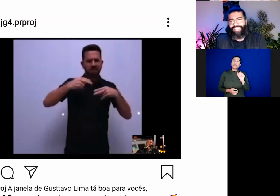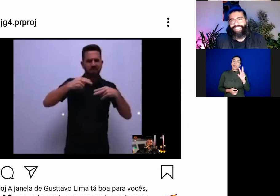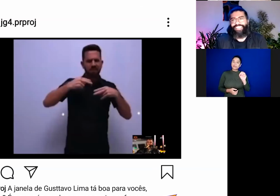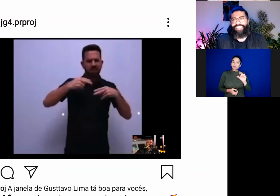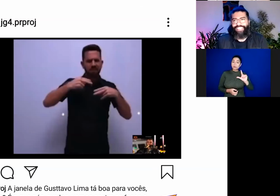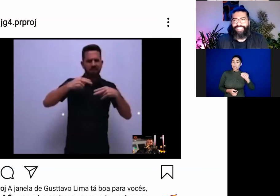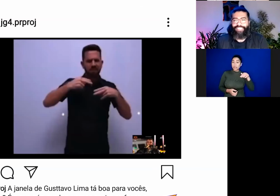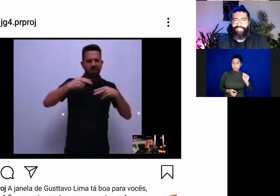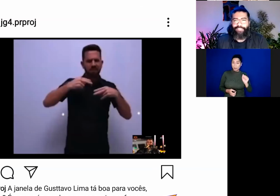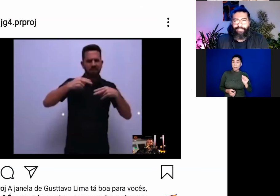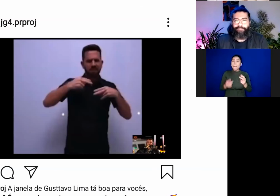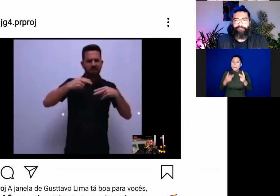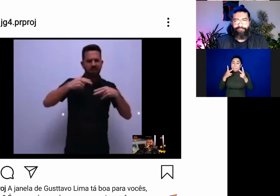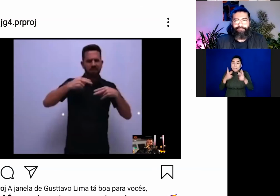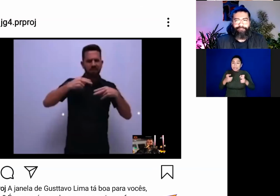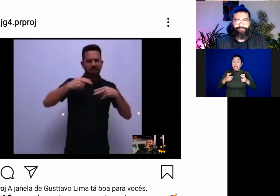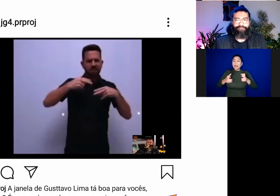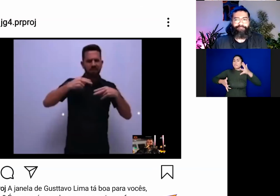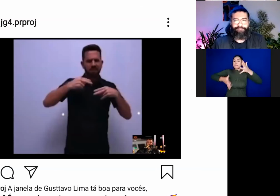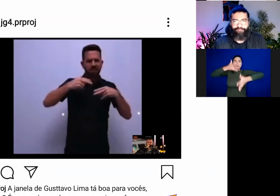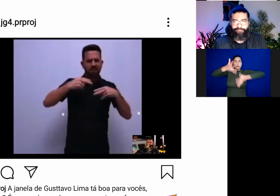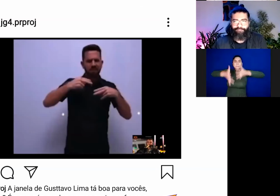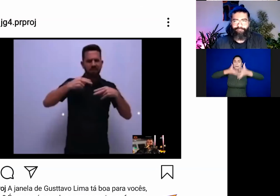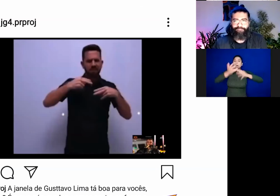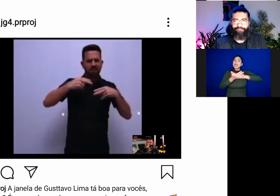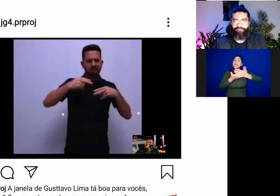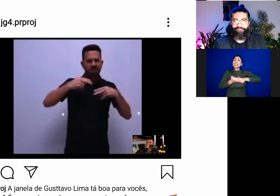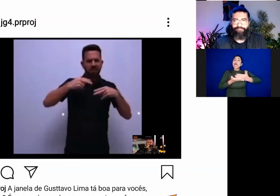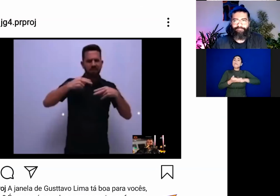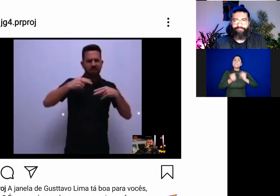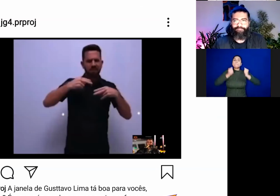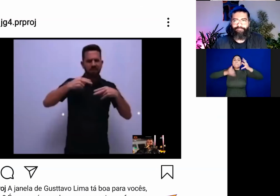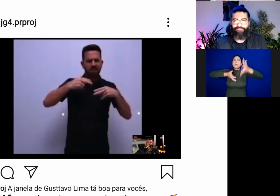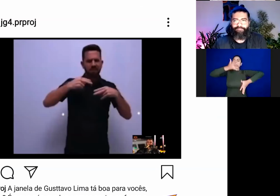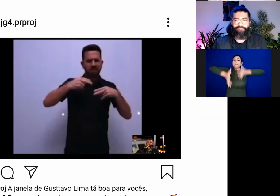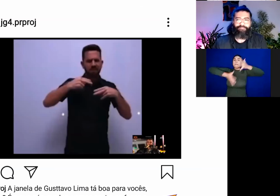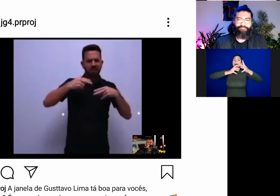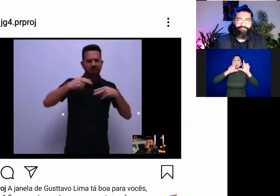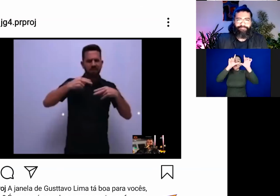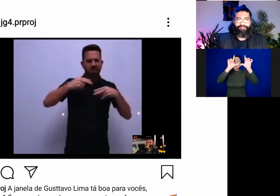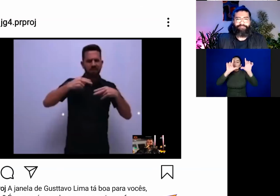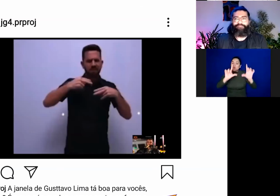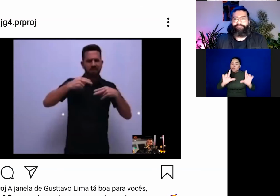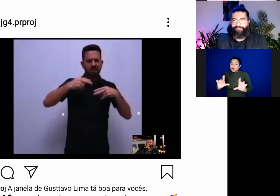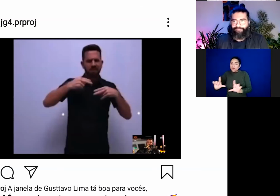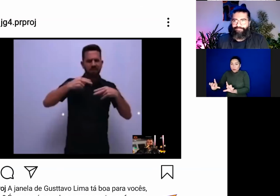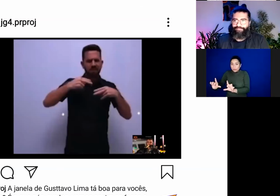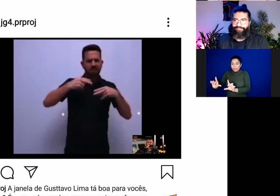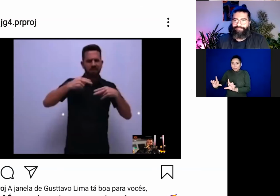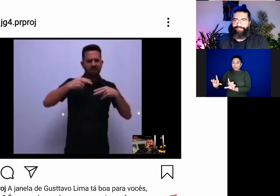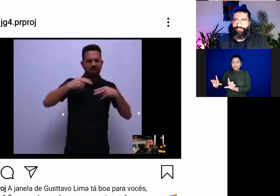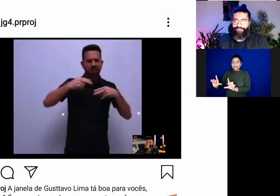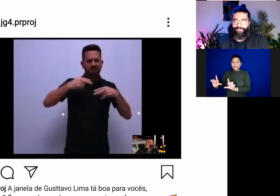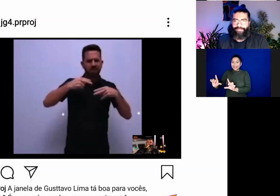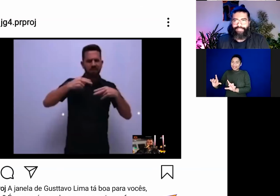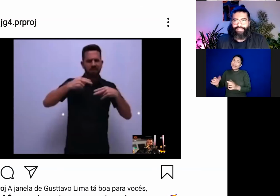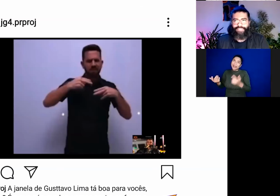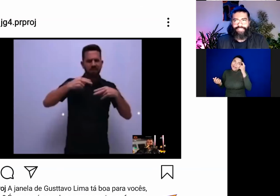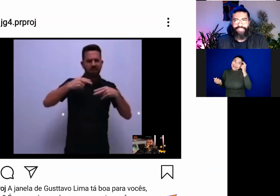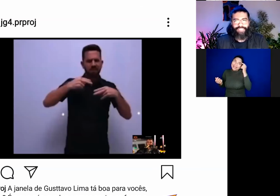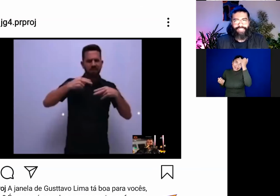grande e o Gusttavo Lima tá pequenininho e aí como fica nessa situação é assim perto isso aqui a gera deve estar dando risada nesse